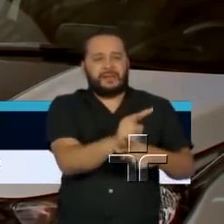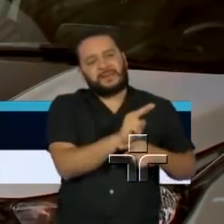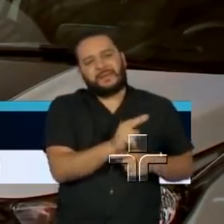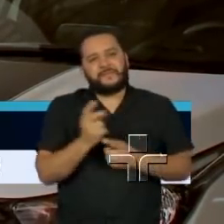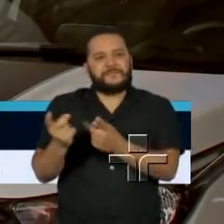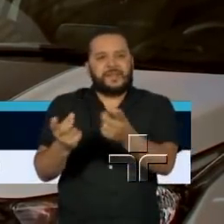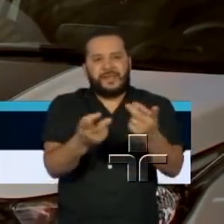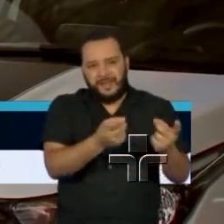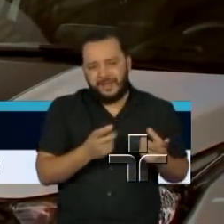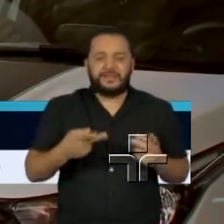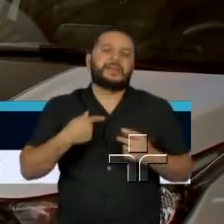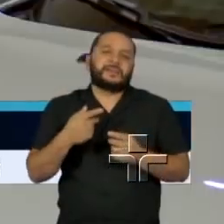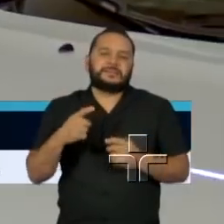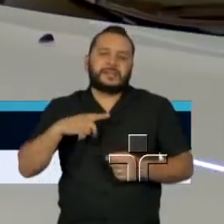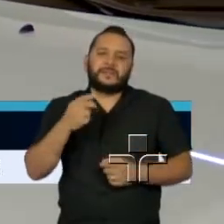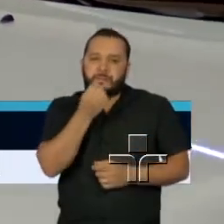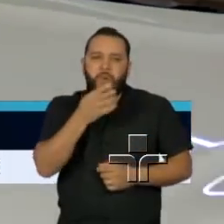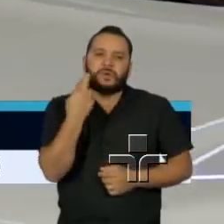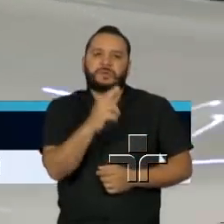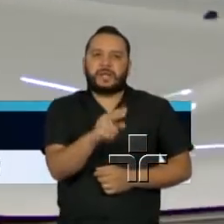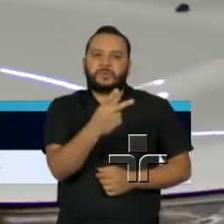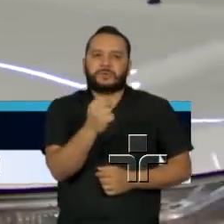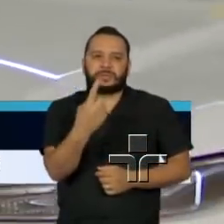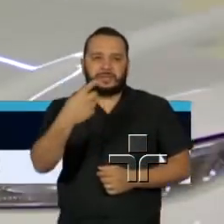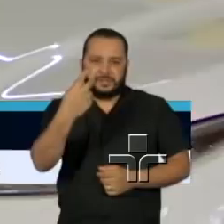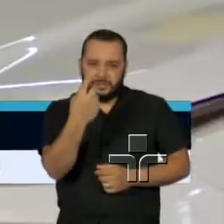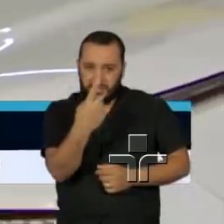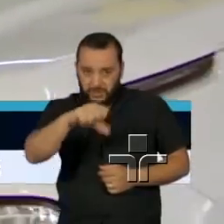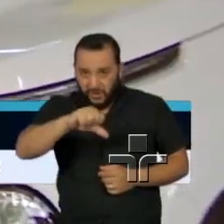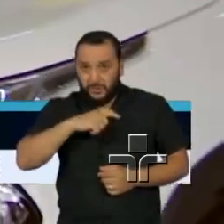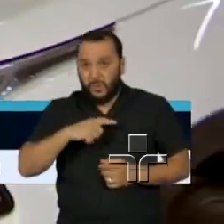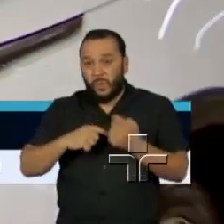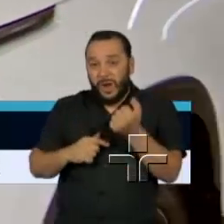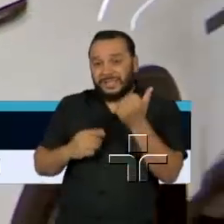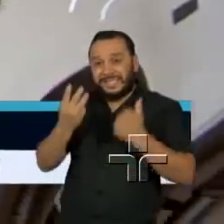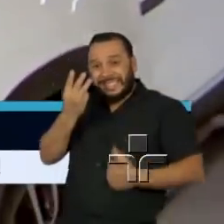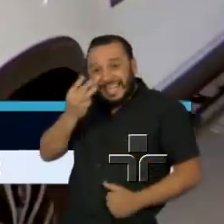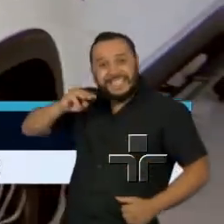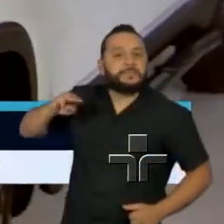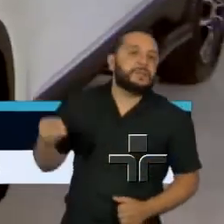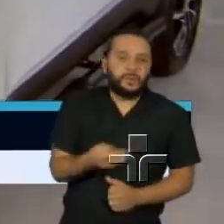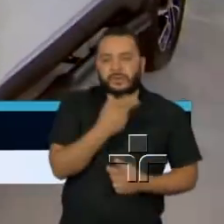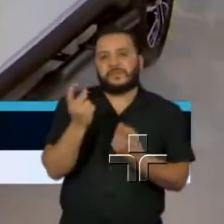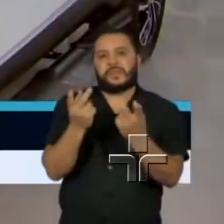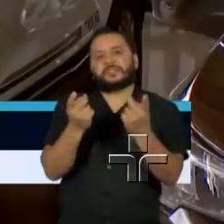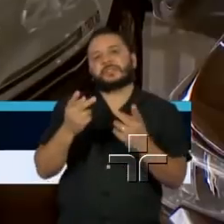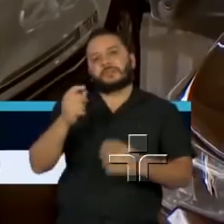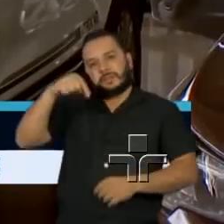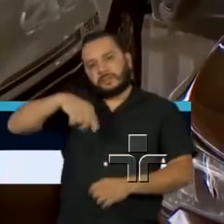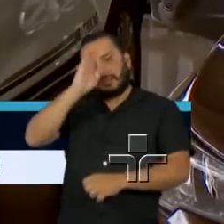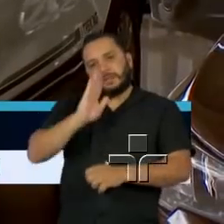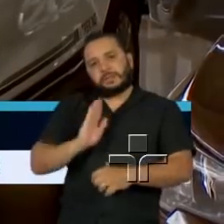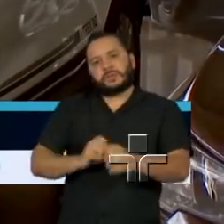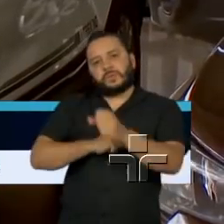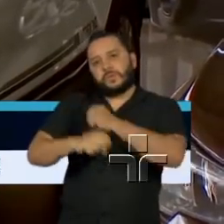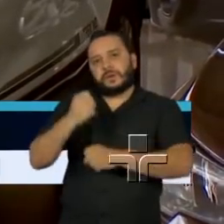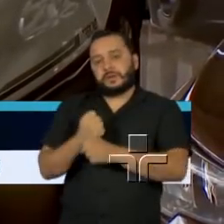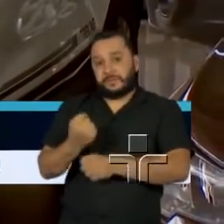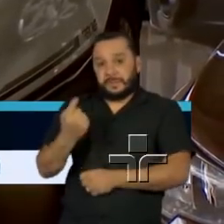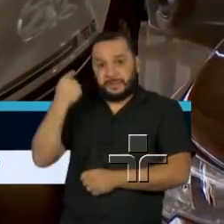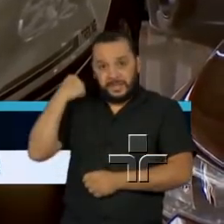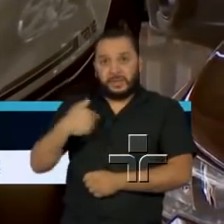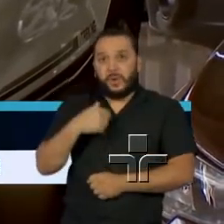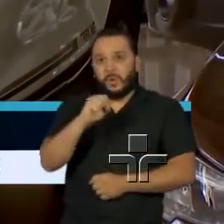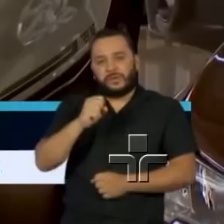Então tivemos um bom resultado sim em 2019. Quase 3 milhões de veículos novos foram vendidos no Brasil no ano passado,